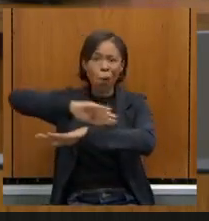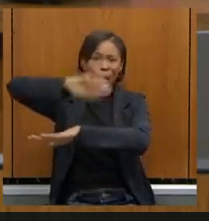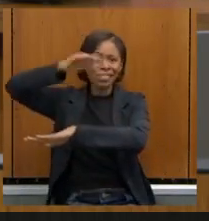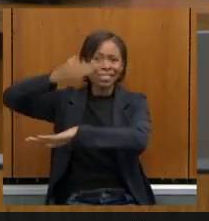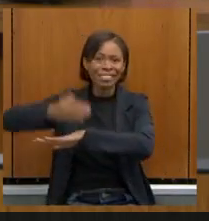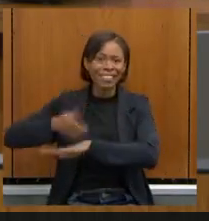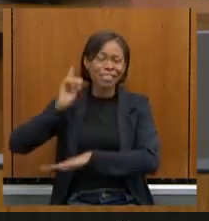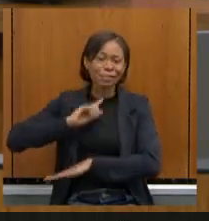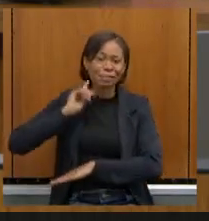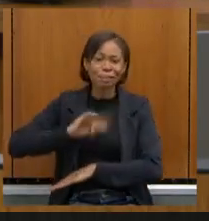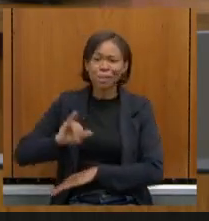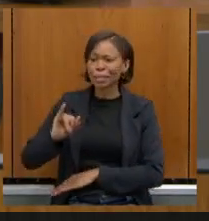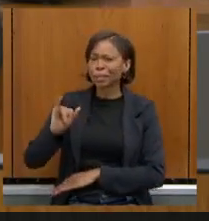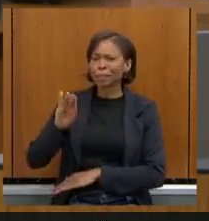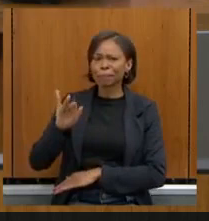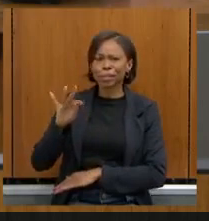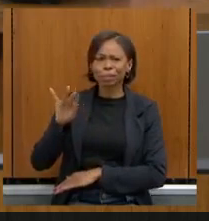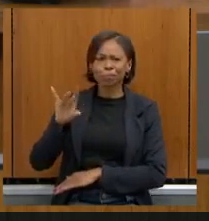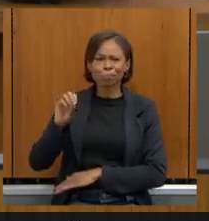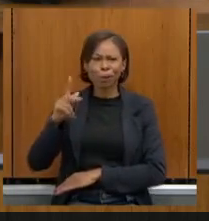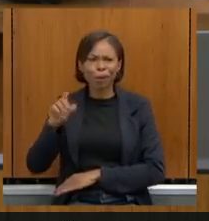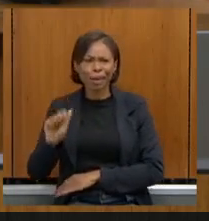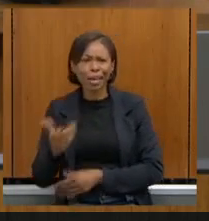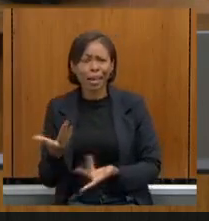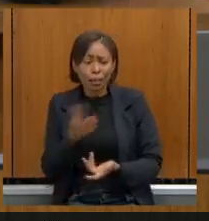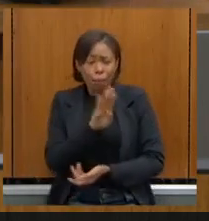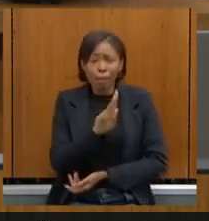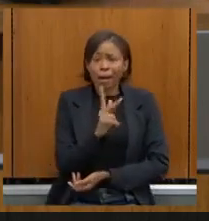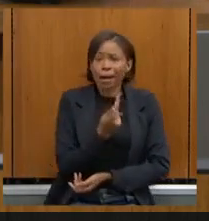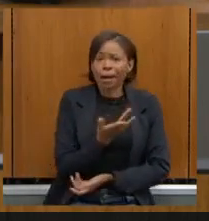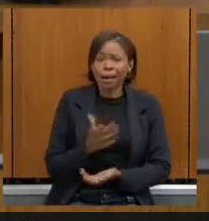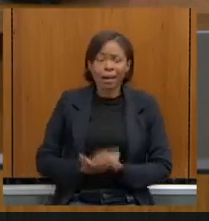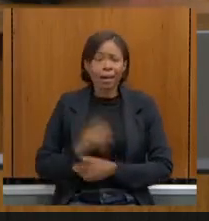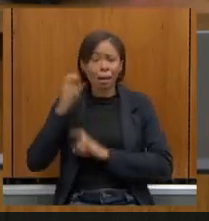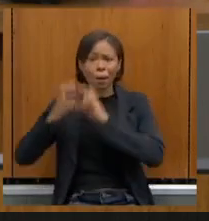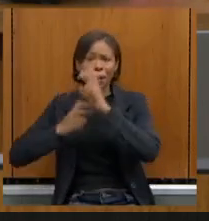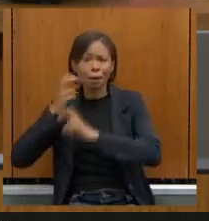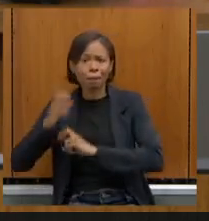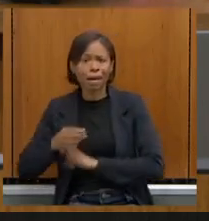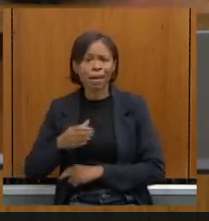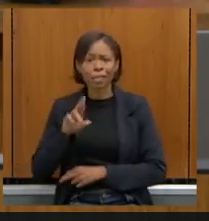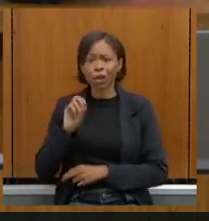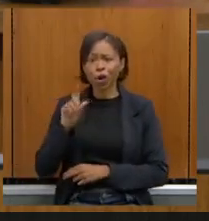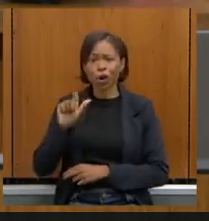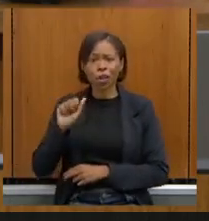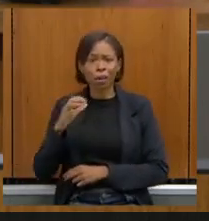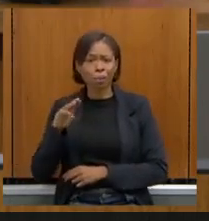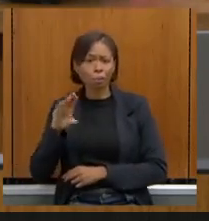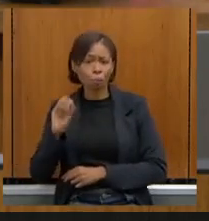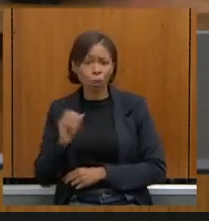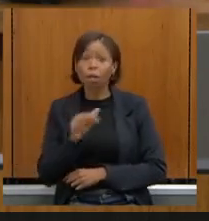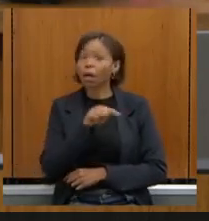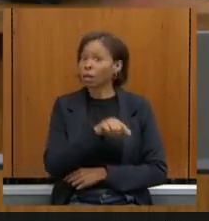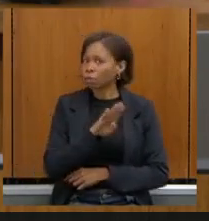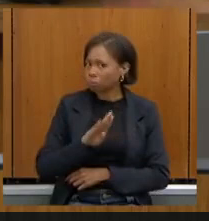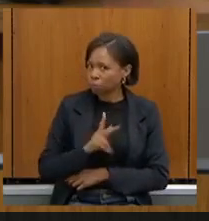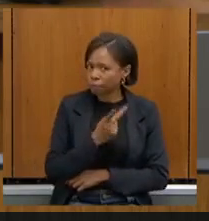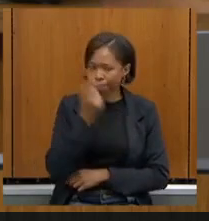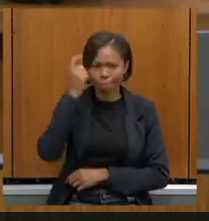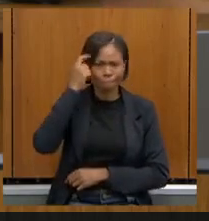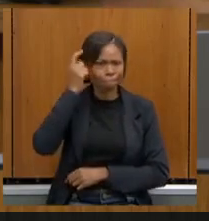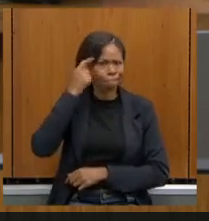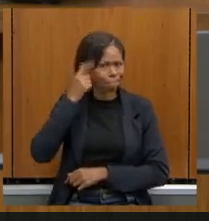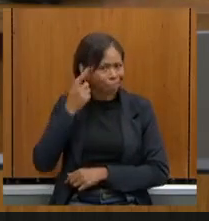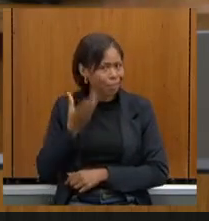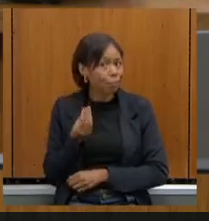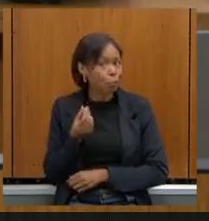Bitpocca, você tem o Parque do Rolamoço, você tem Belo Horizonte, que nós precisamos pensar muito seriamente sobre o Horizonte, que tinha uma vocação